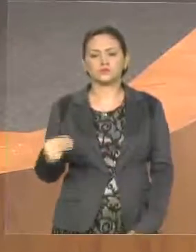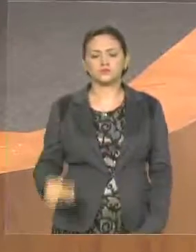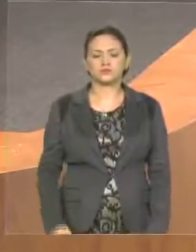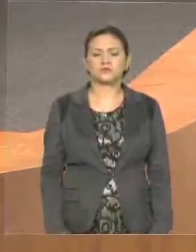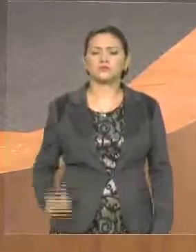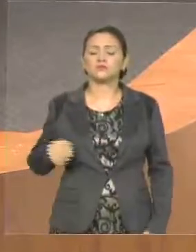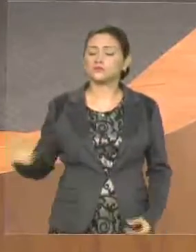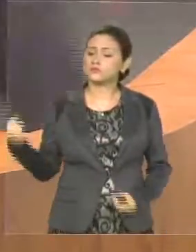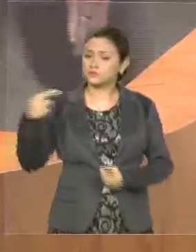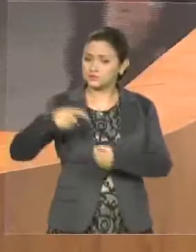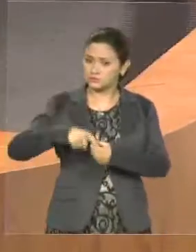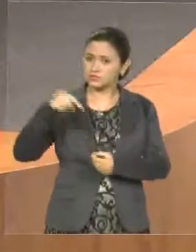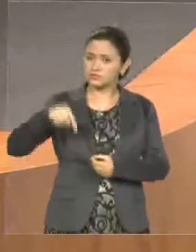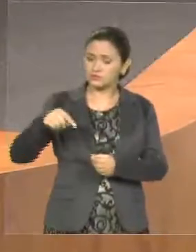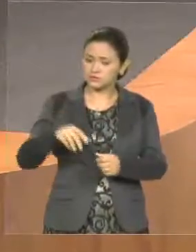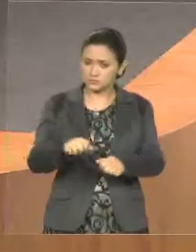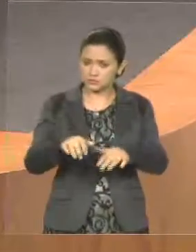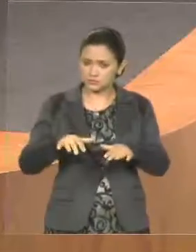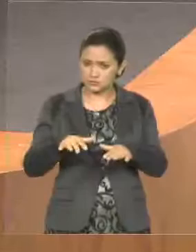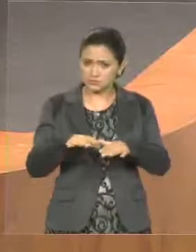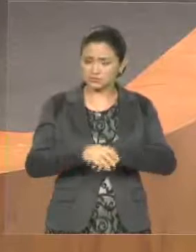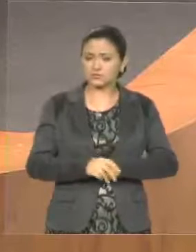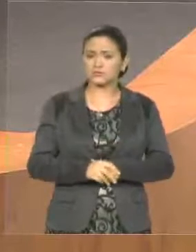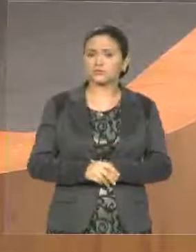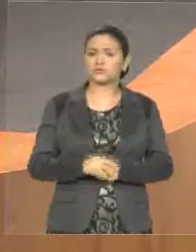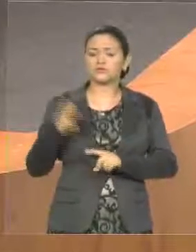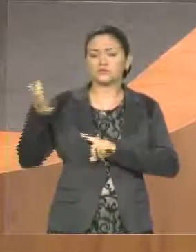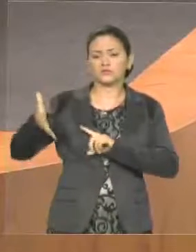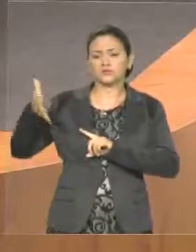retorno novamente a essa tribuna.